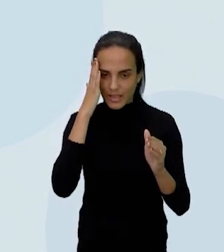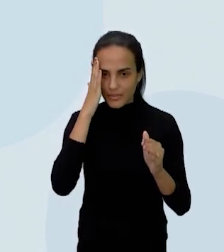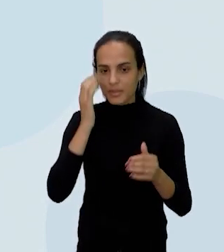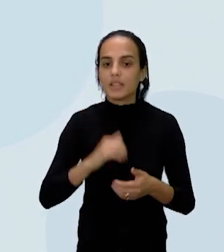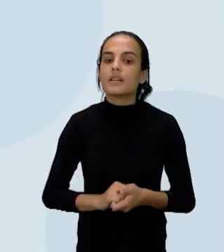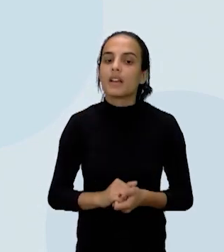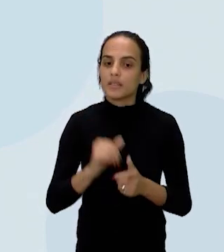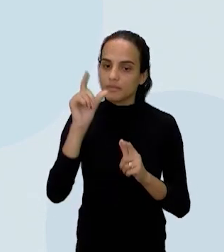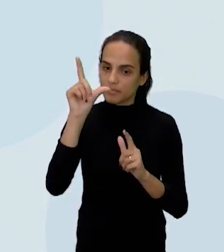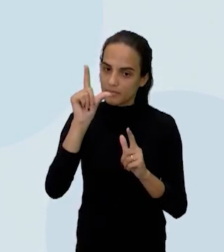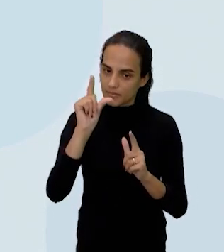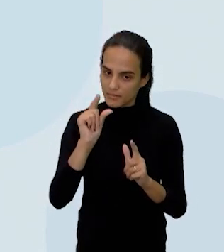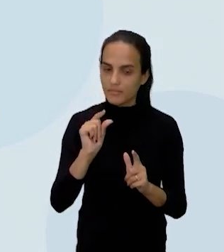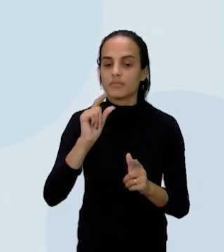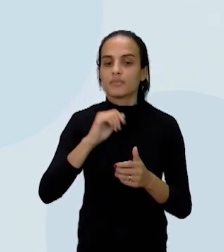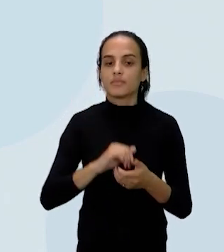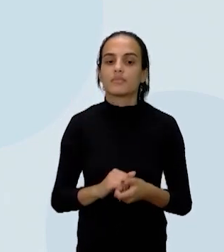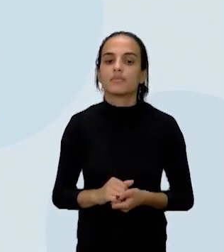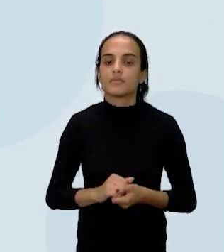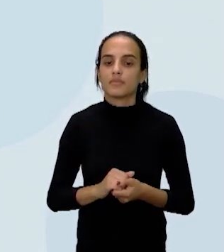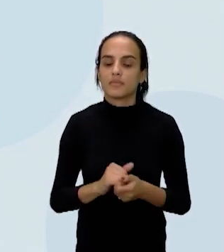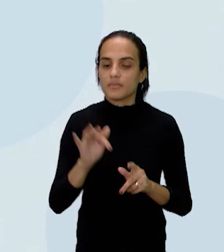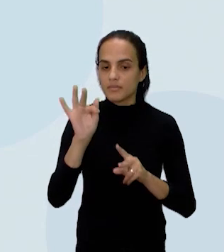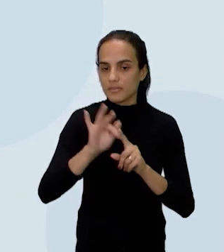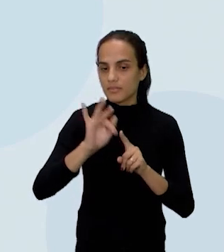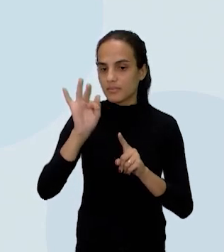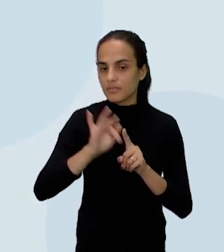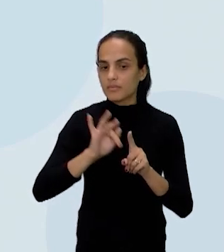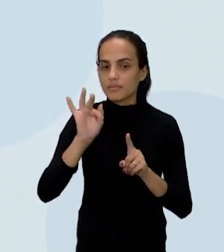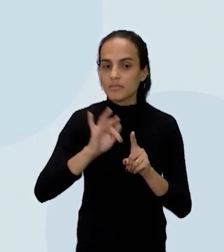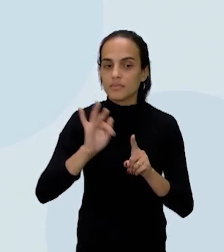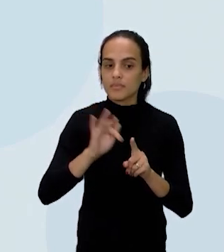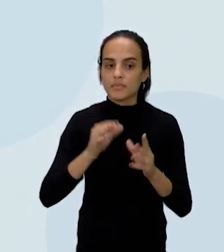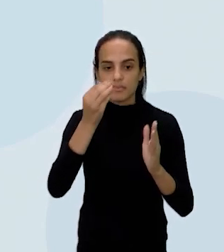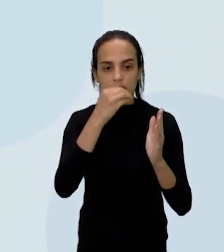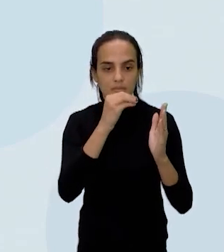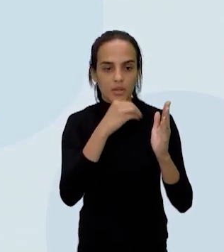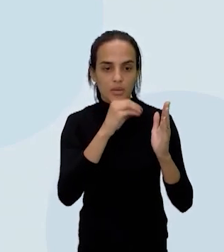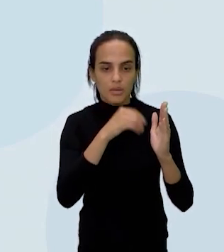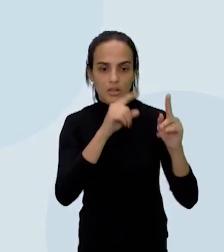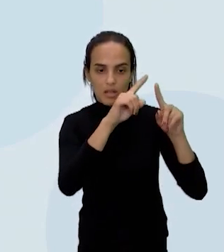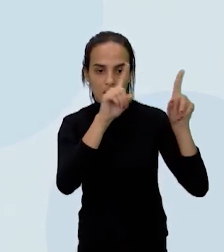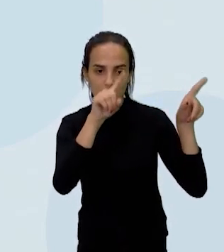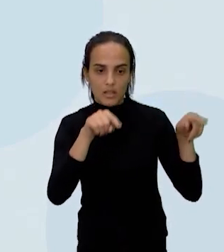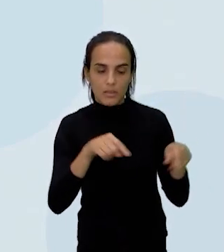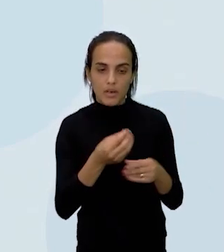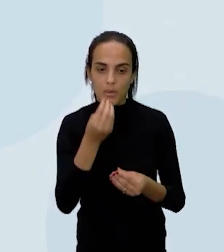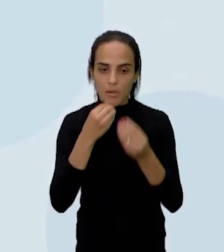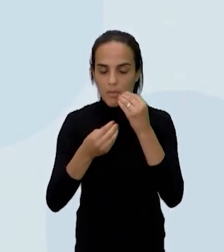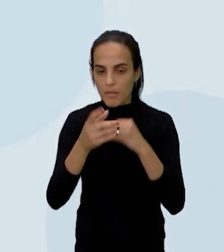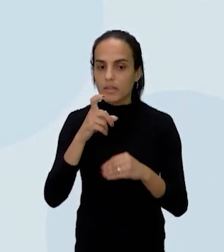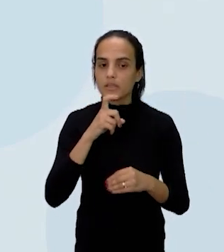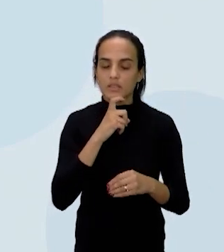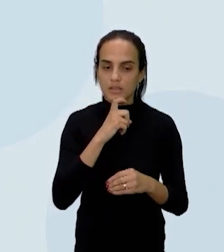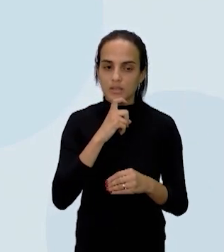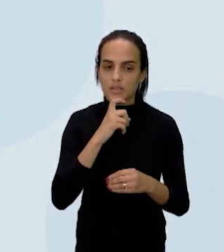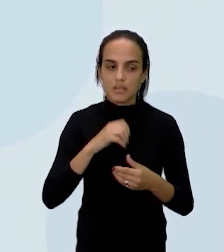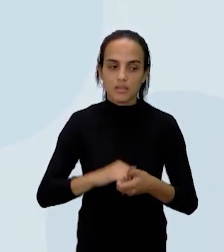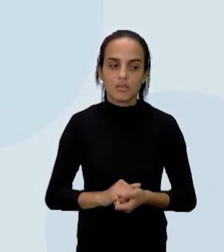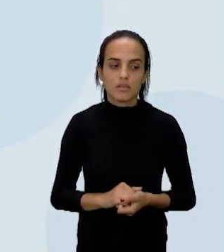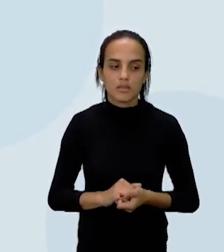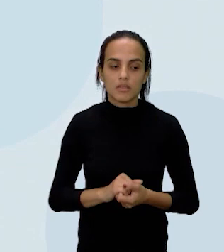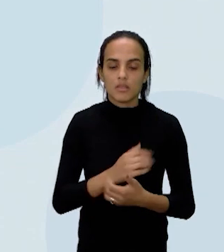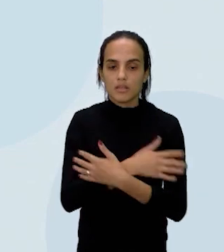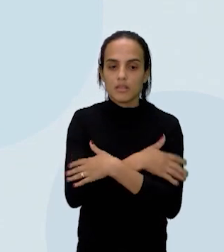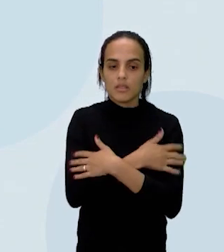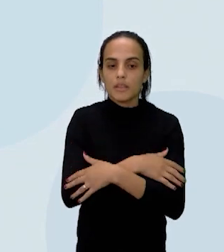a diminuição da temperatura. Quando colocamos os alimentos na geladeira, a intenção é que a reação de decomposição ocorra